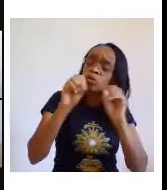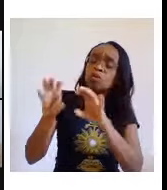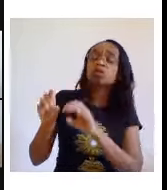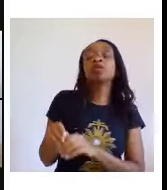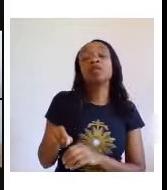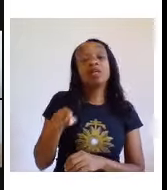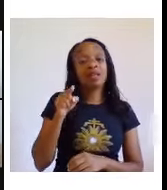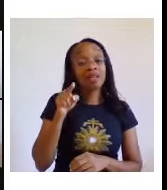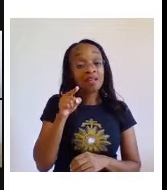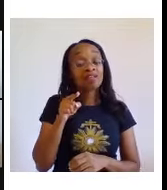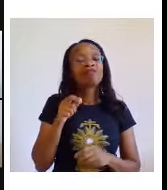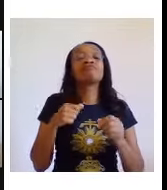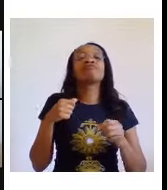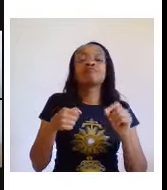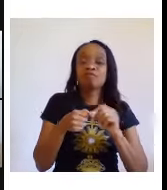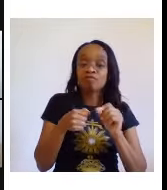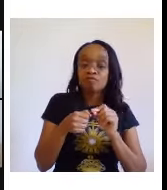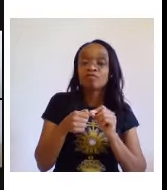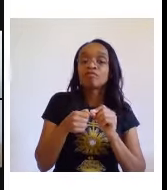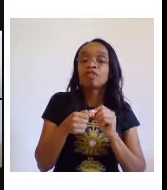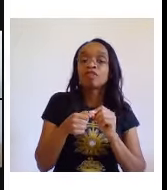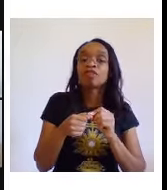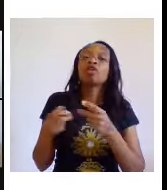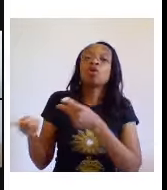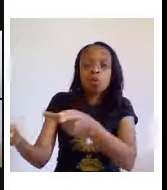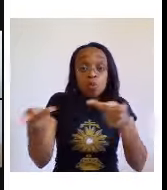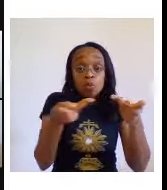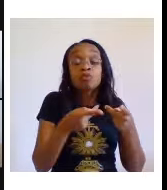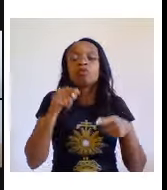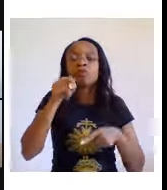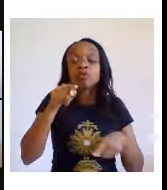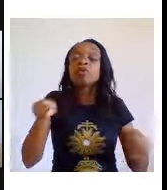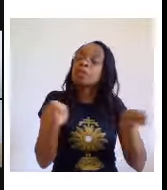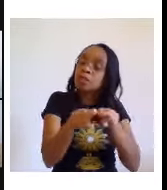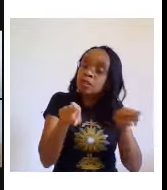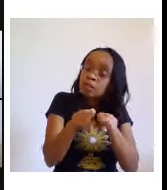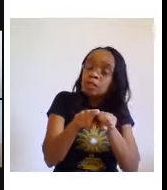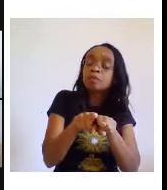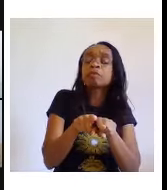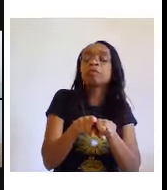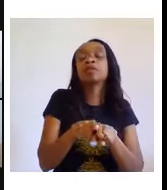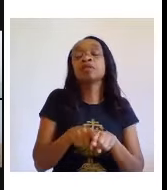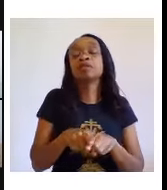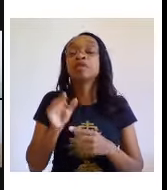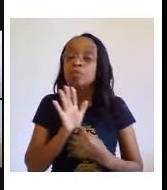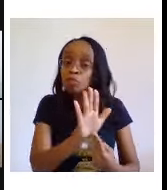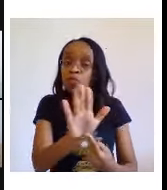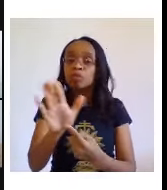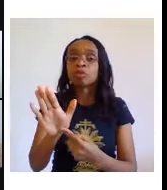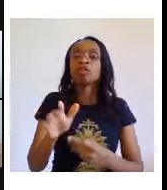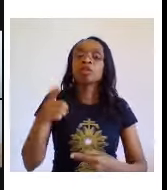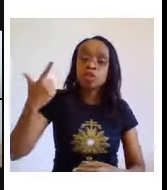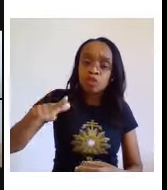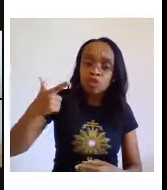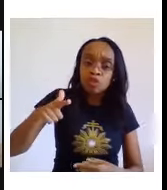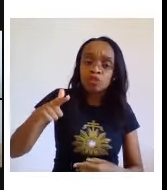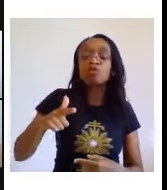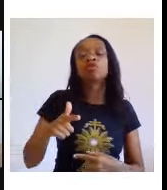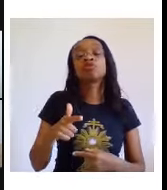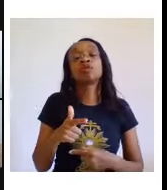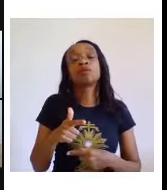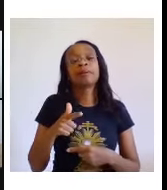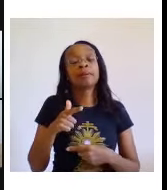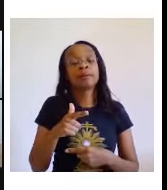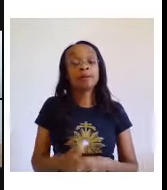maneira, feito isso na medida do possível. E eu convido vocês a também se manifestarem dessa forma e, de novo, trazendo a